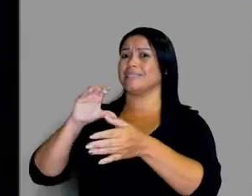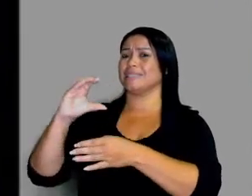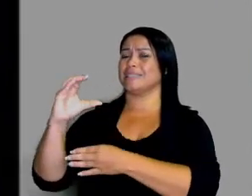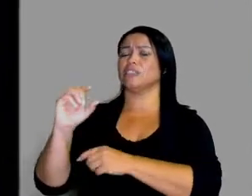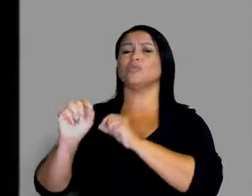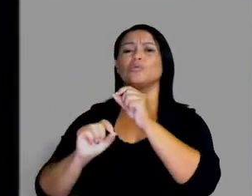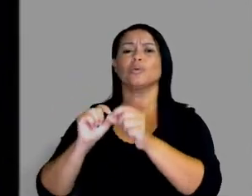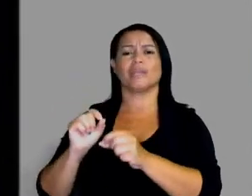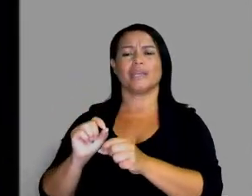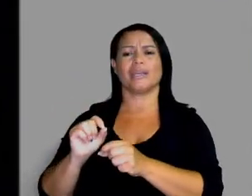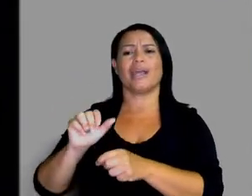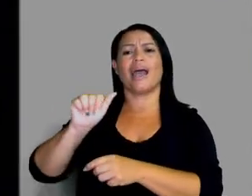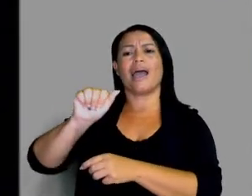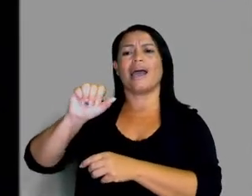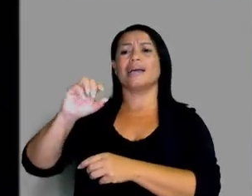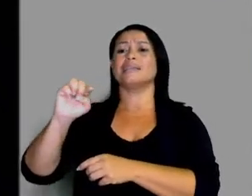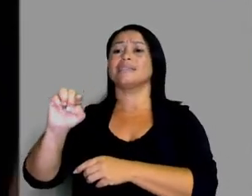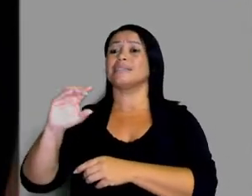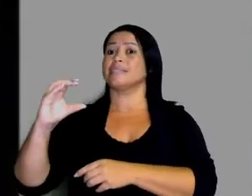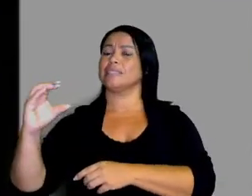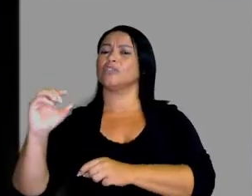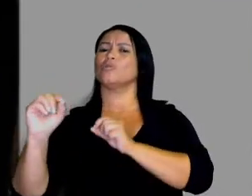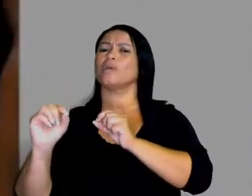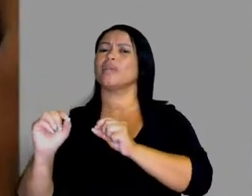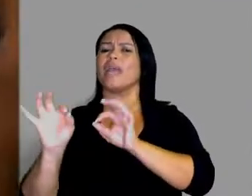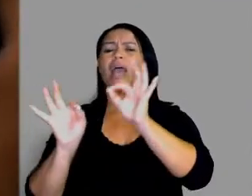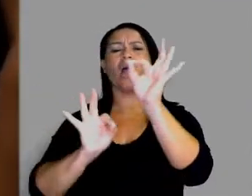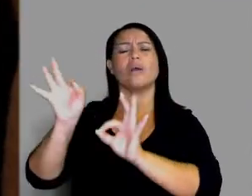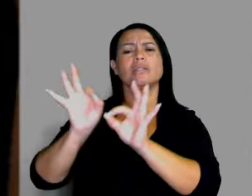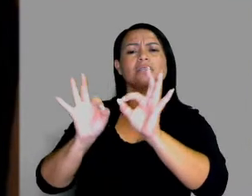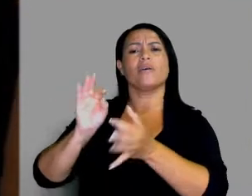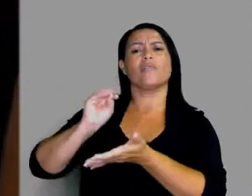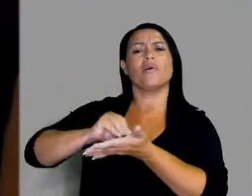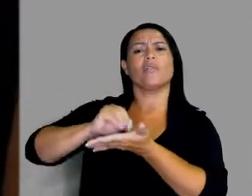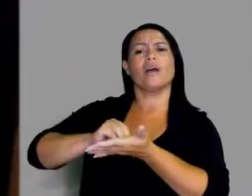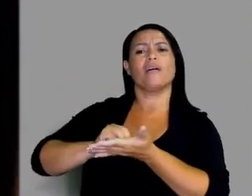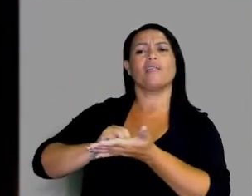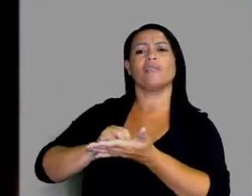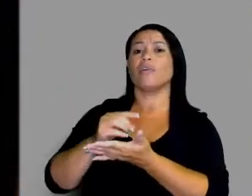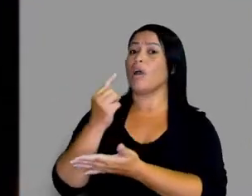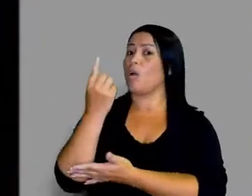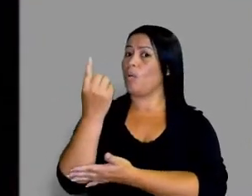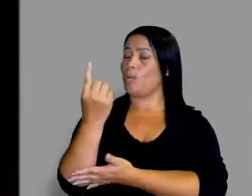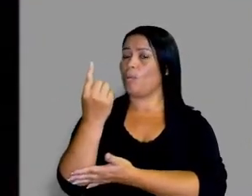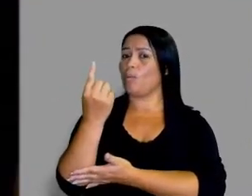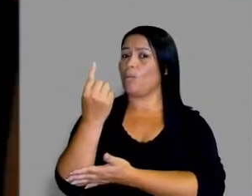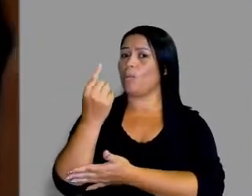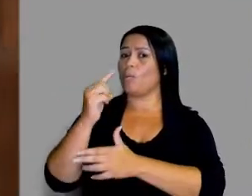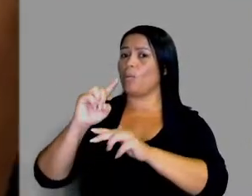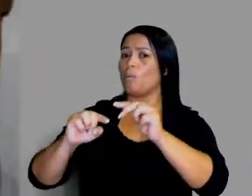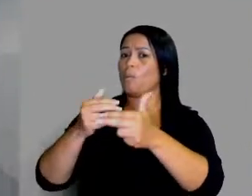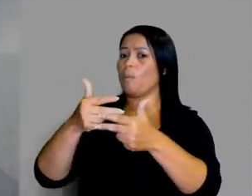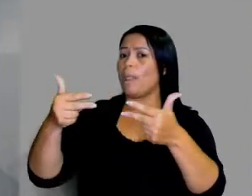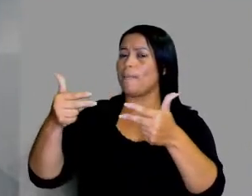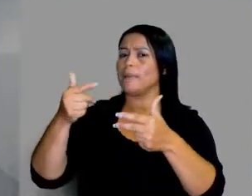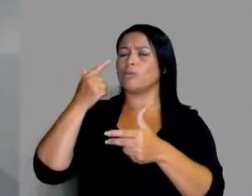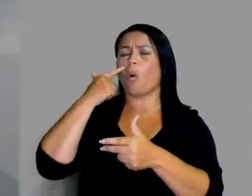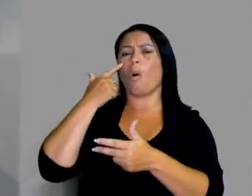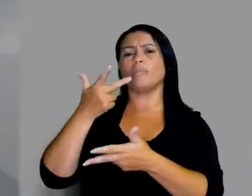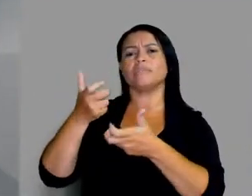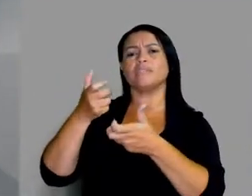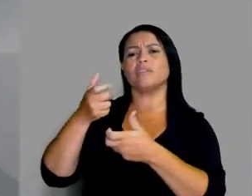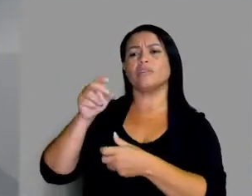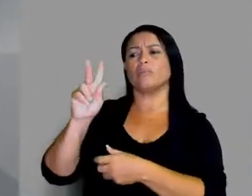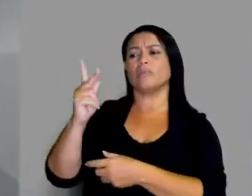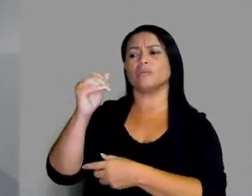formas que eles tinham, tá? Aqui, ele faltava um elemento, tá? Observando